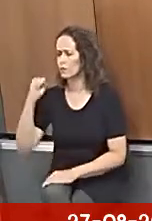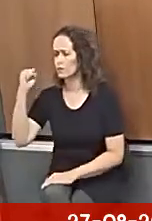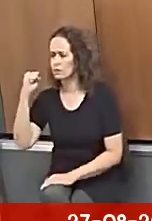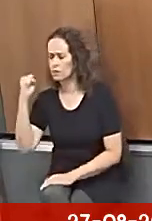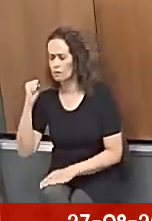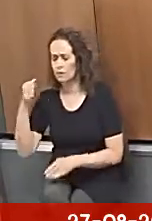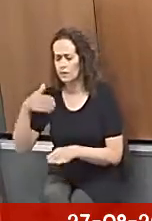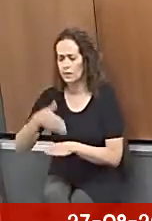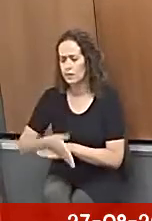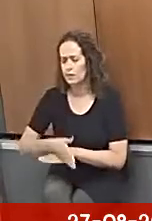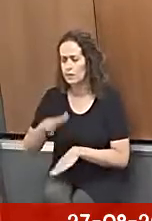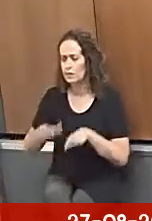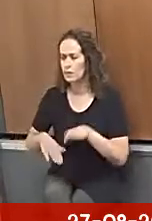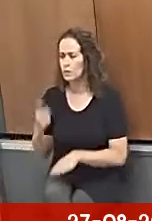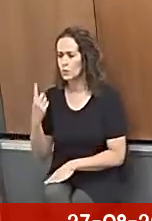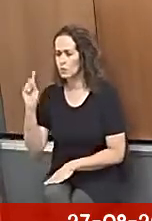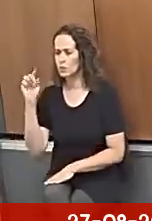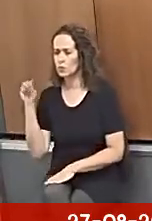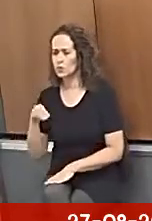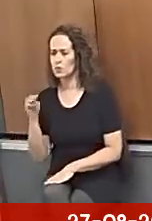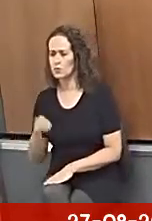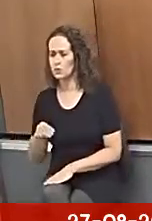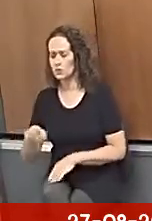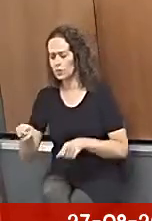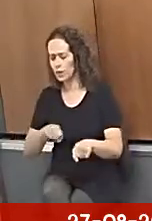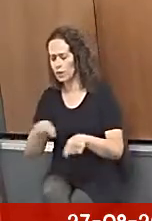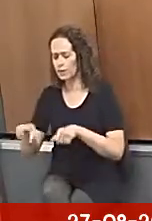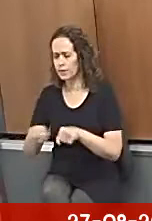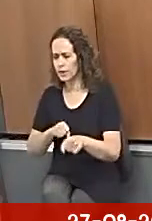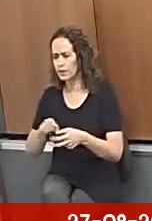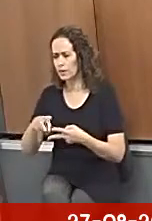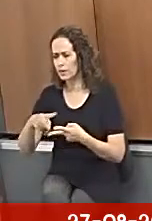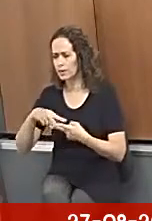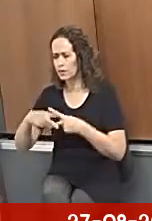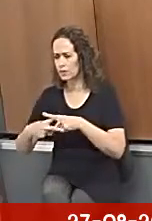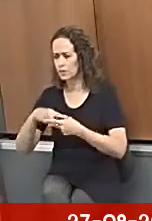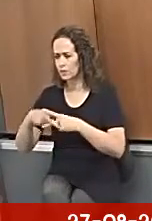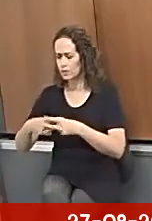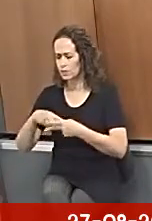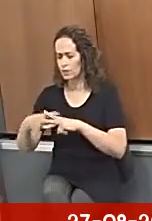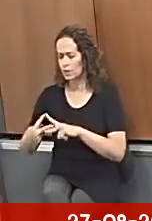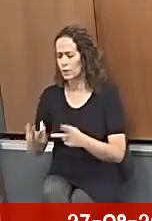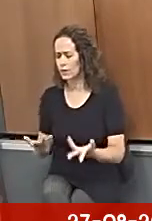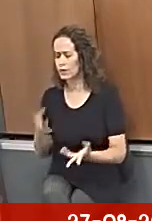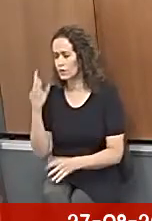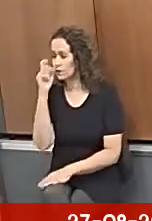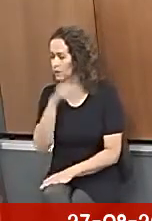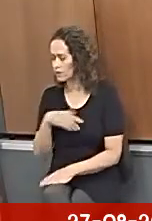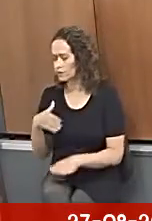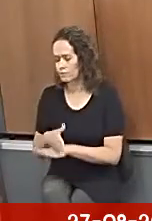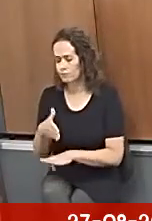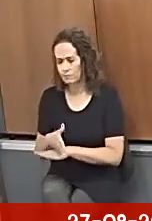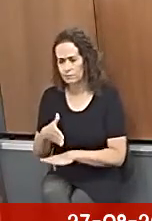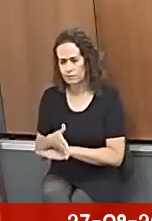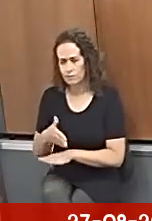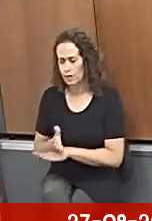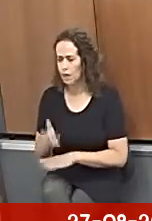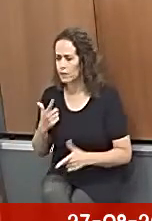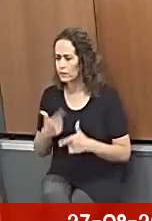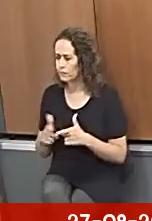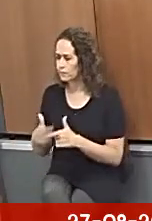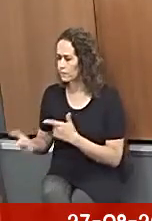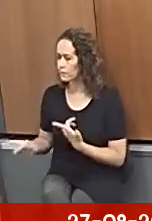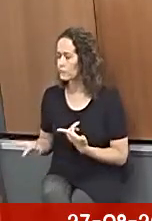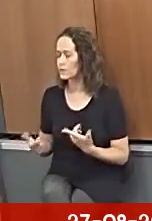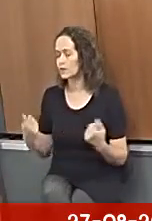minuto a catraca não consegue suportar esse movimento mas tem que se reunir tem que dialogar tem já lugar com a